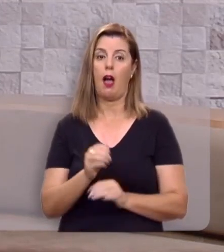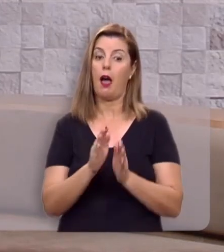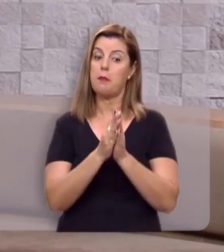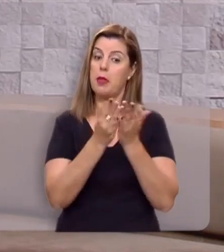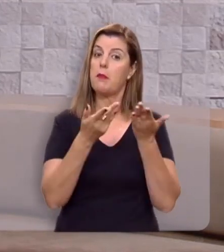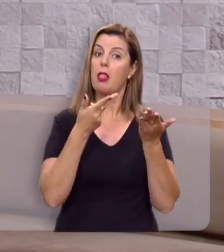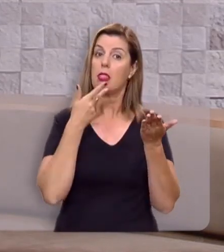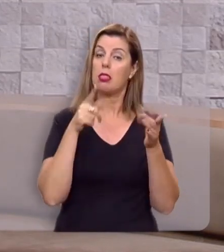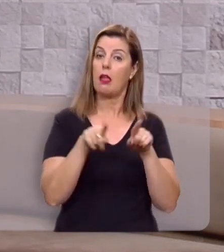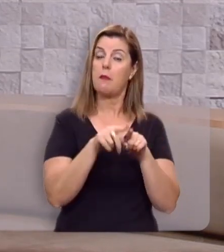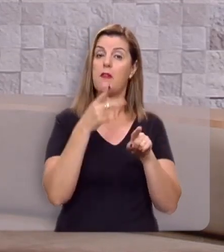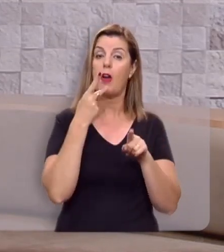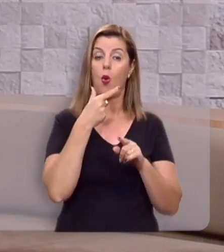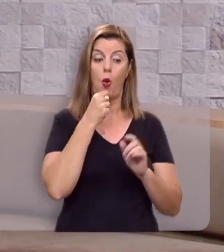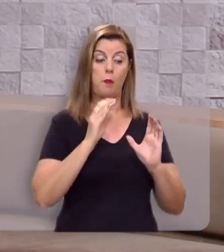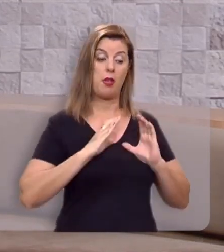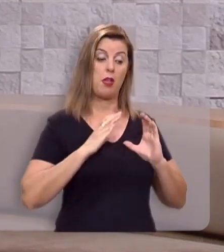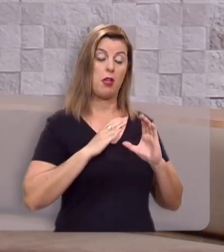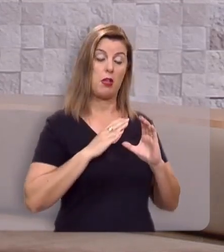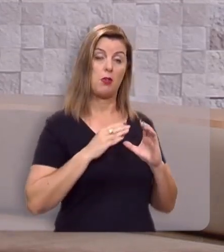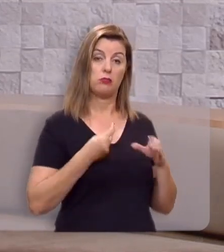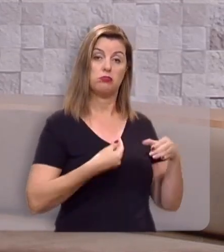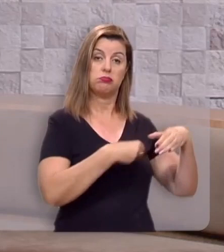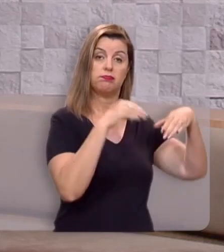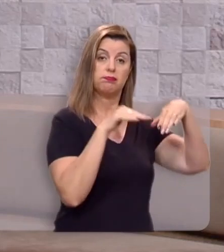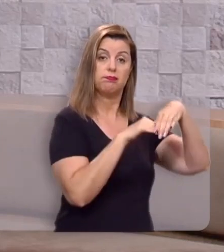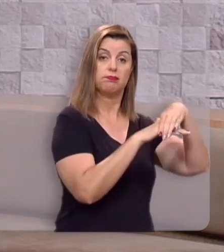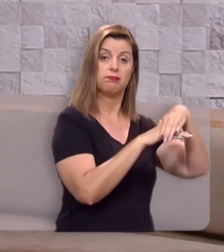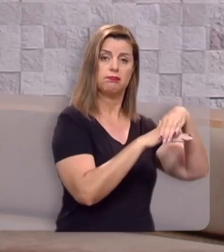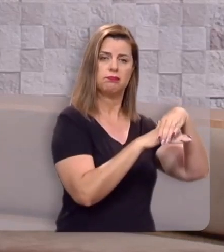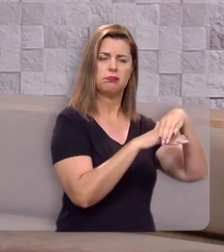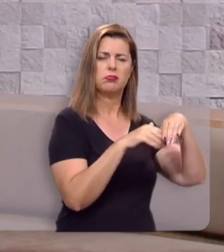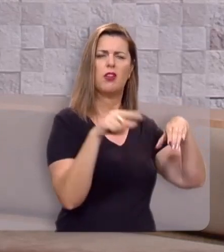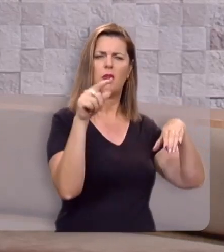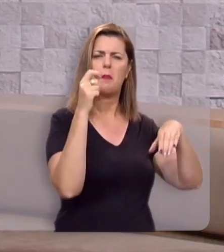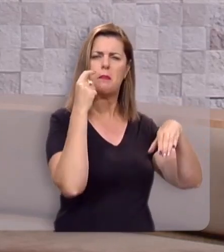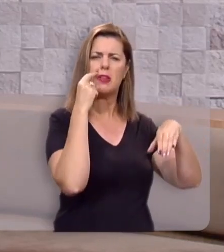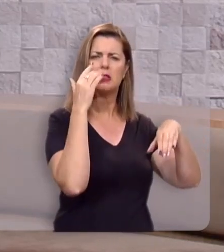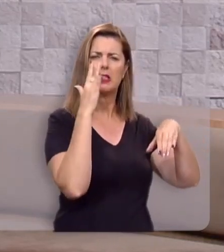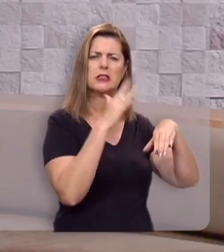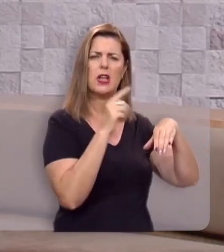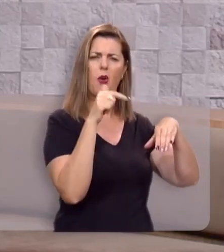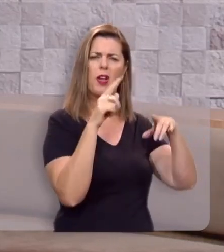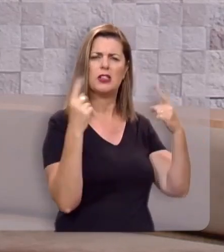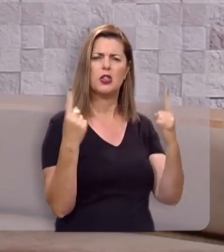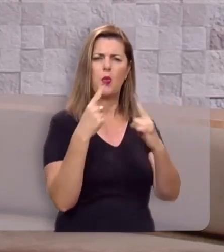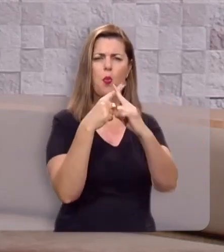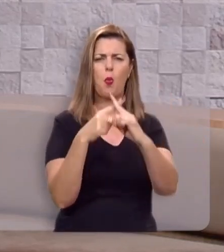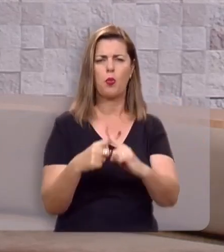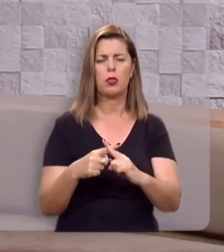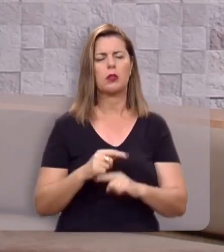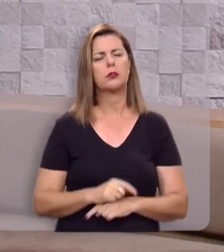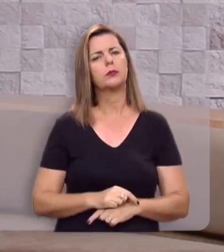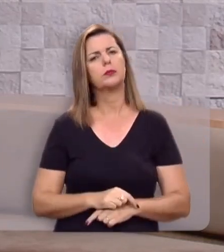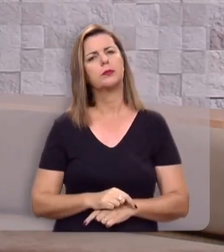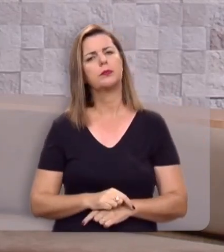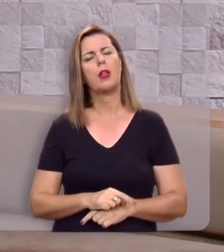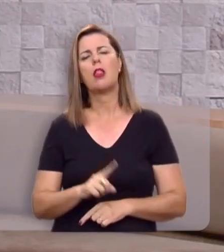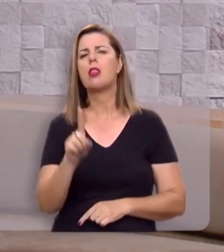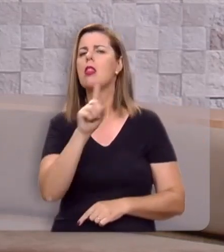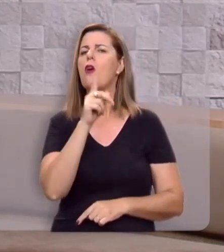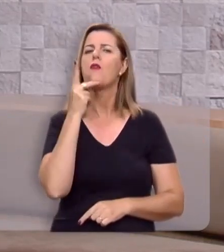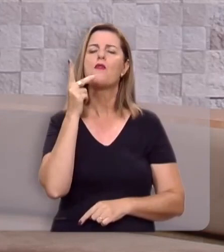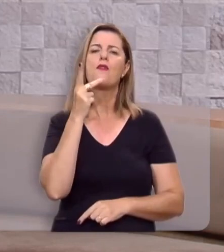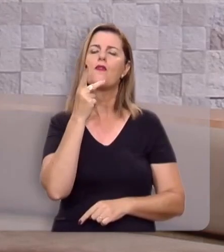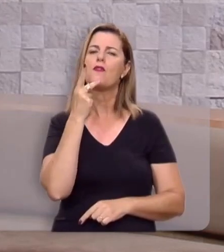E diz a Bíblia que também morreu rico e foi sepultado. Eu chamo a sua atenção para esse contraste. Não